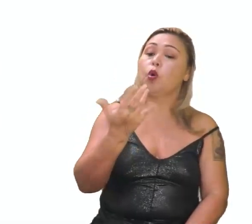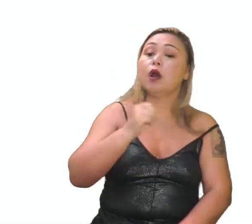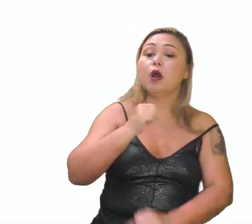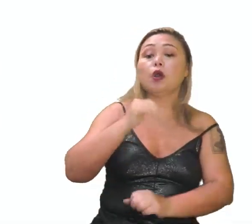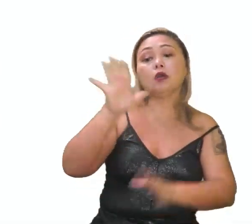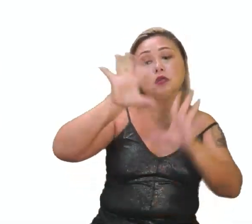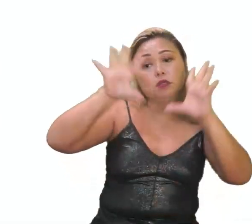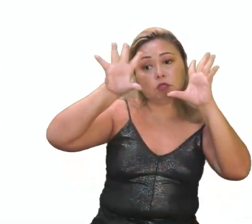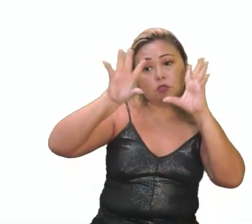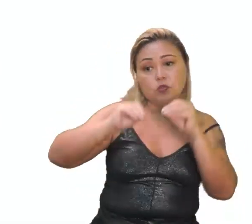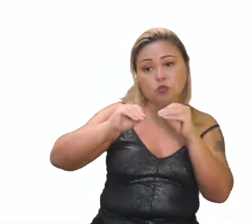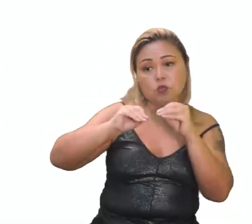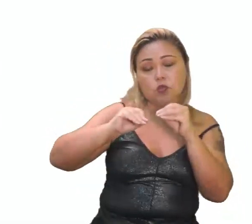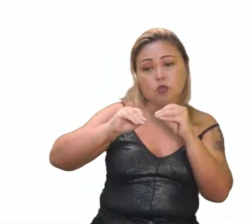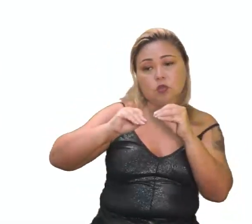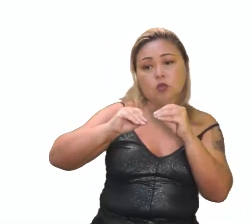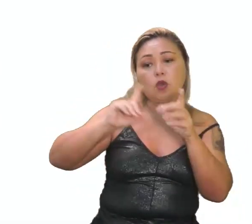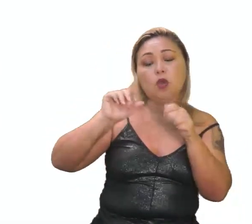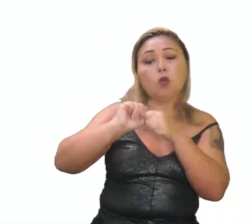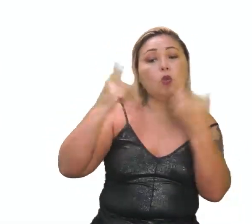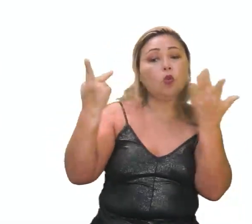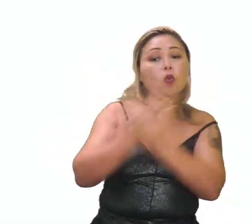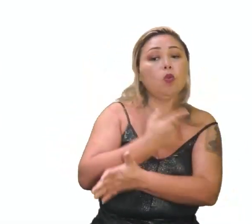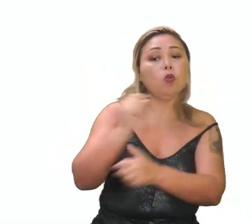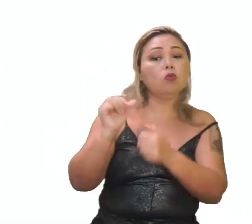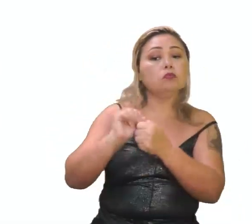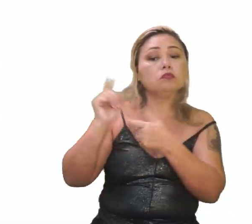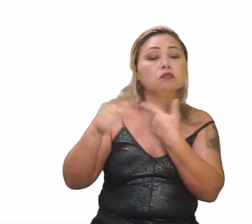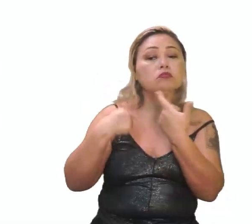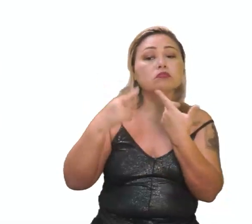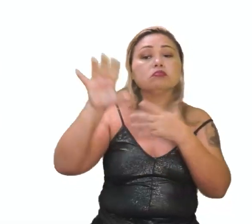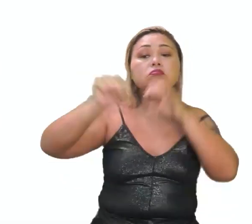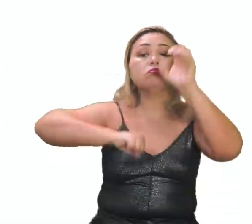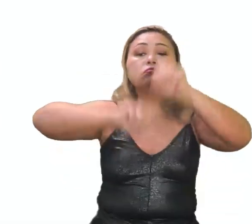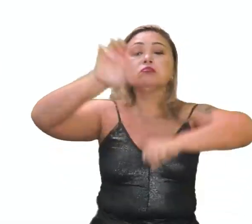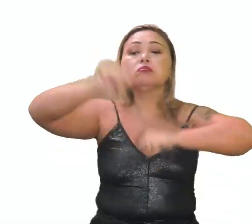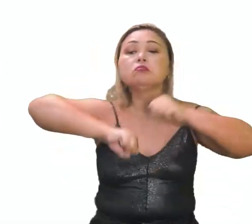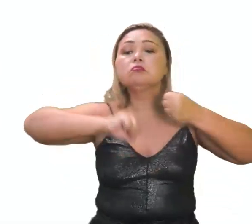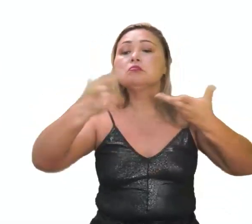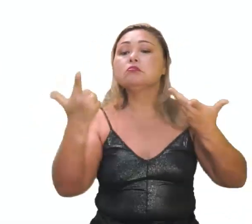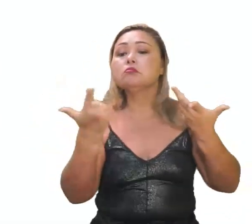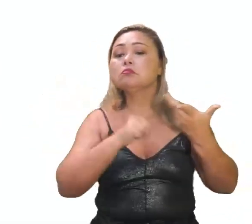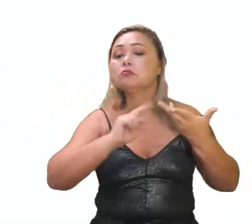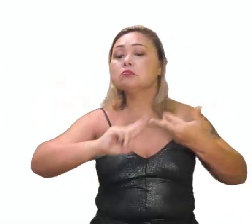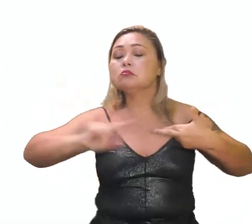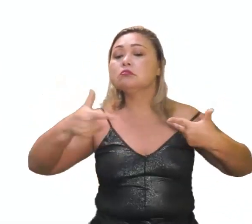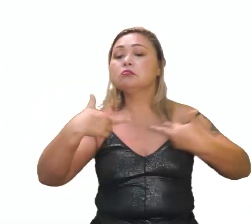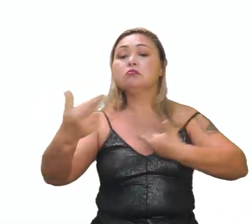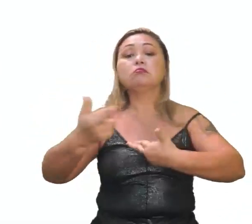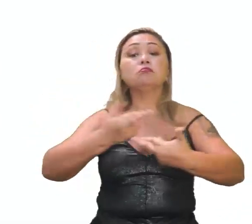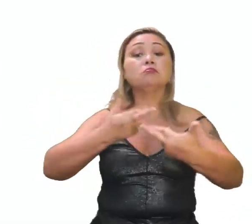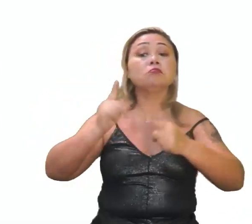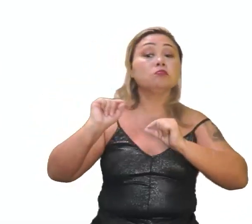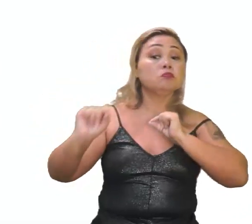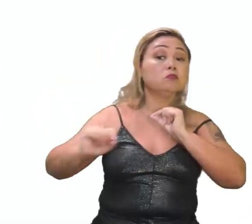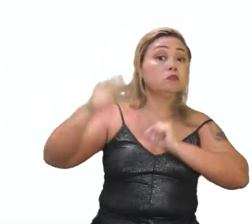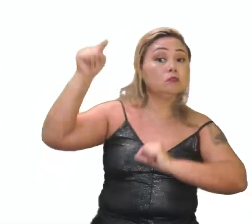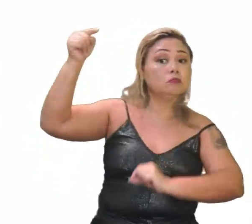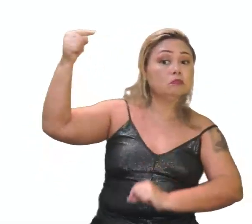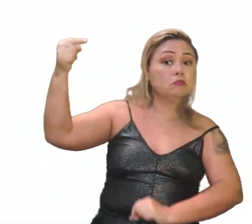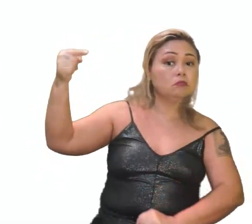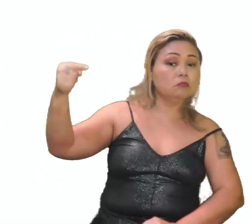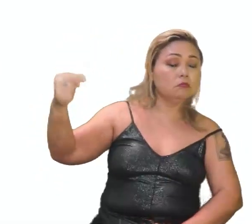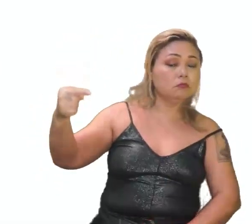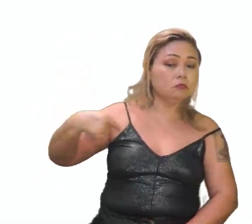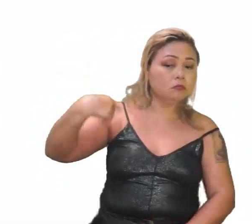de cores escuras. O que aconteceu? Por que eu consegui recapturar essa diferença toda? Isso está relacionado a que